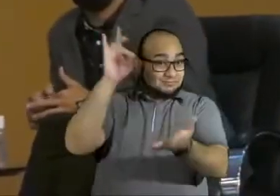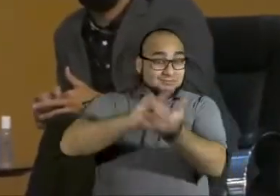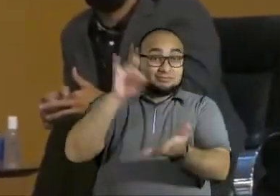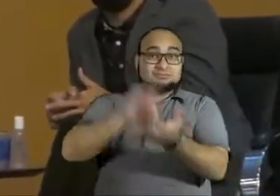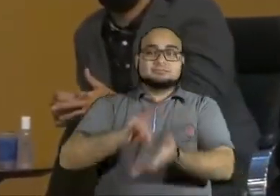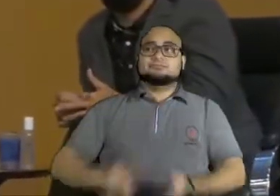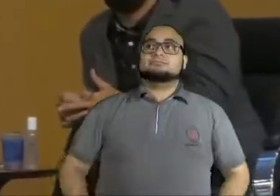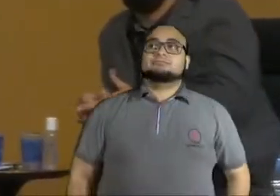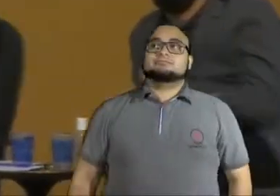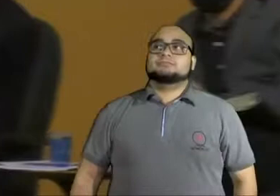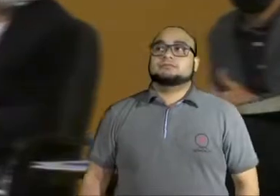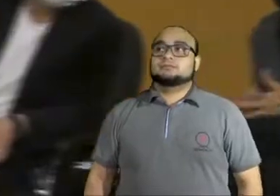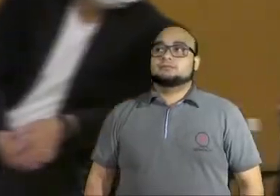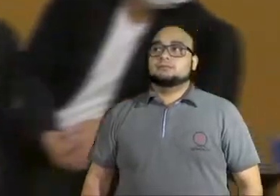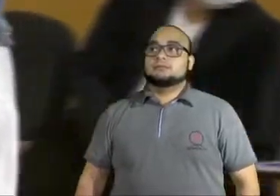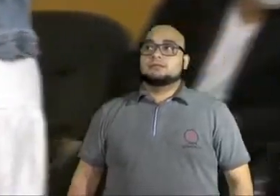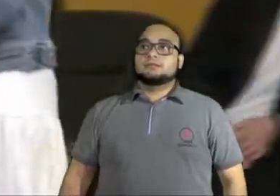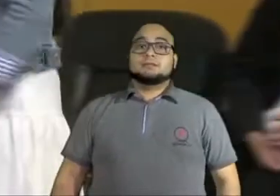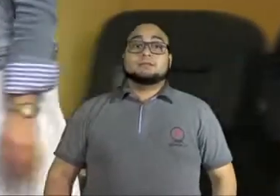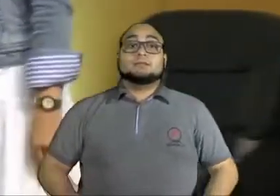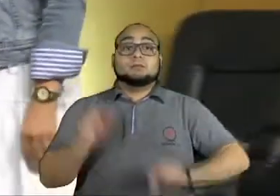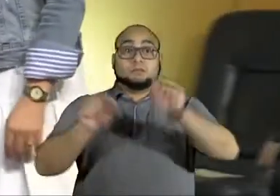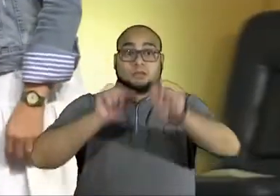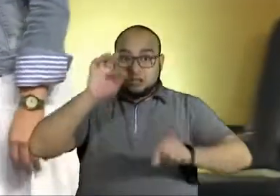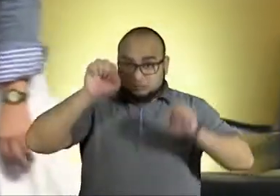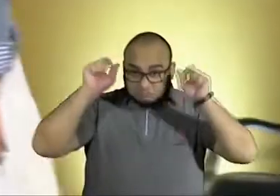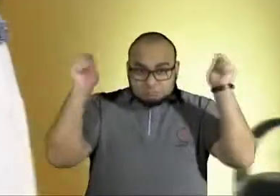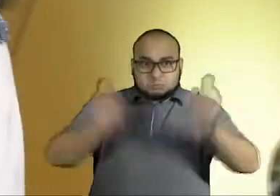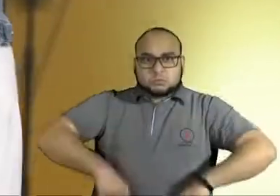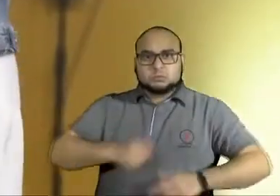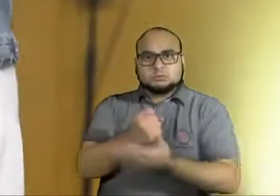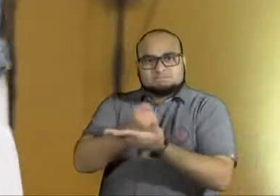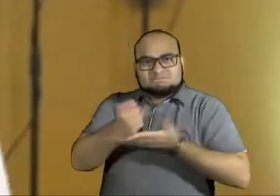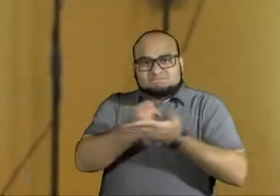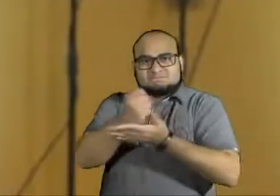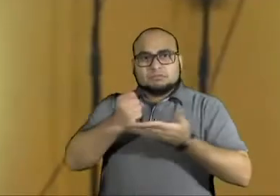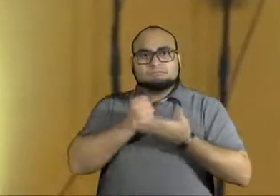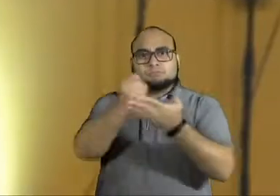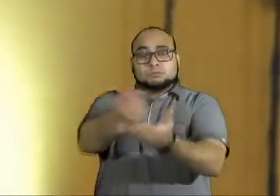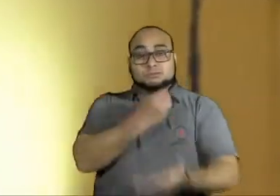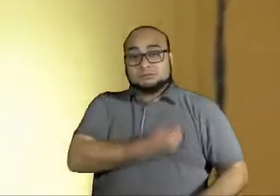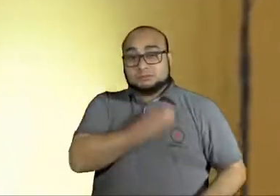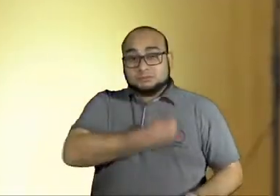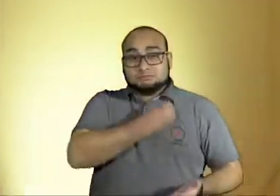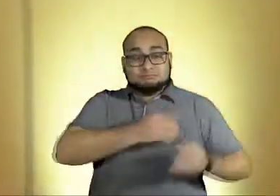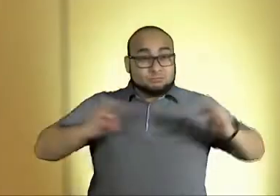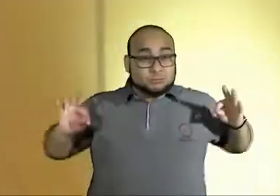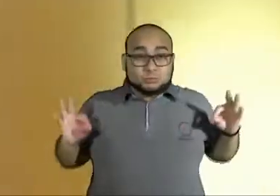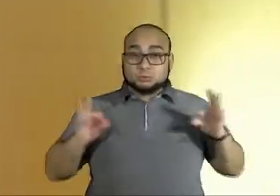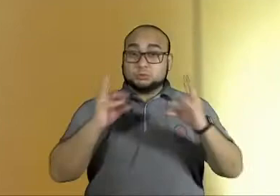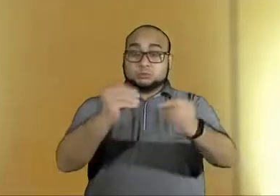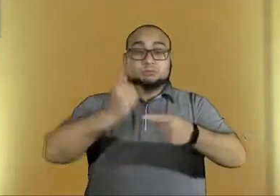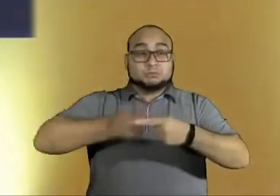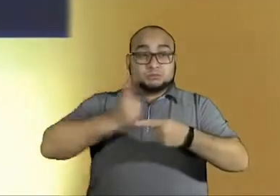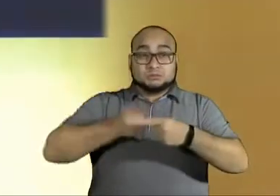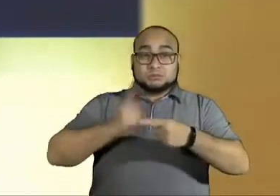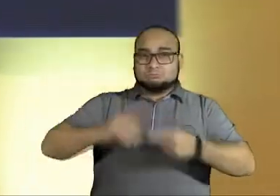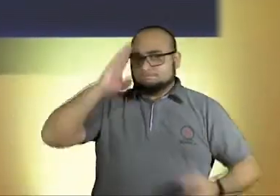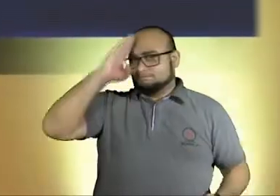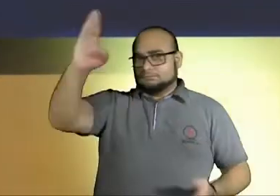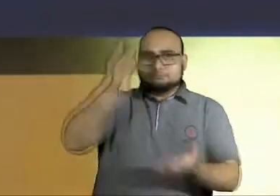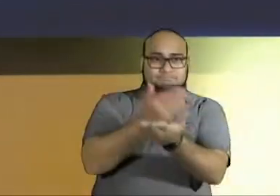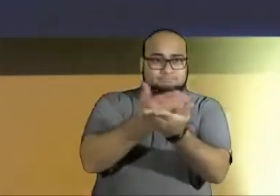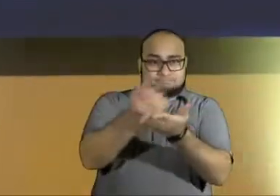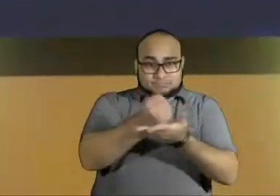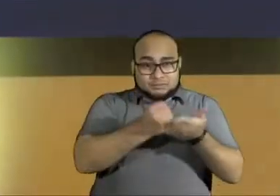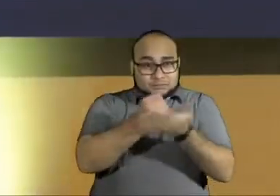acaba. Ela é poderosa para me sustentar ao longo da minha vida. Por quê? Porque a primazia dela não está baseada no que eu sinto, mas